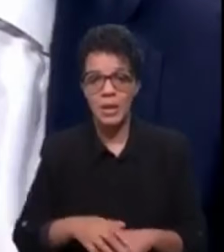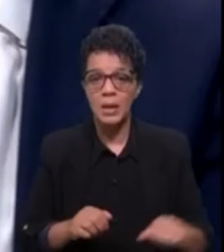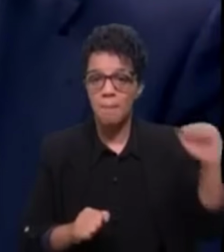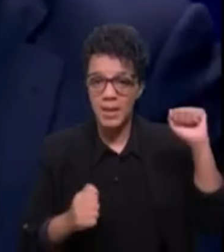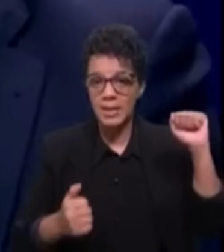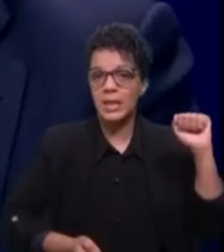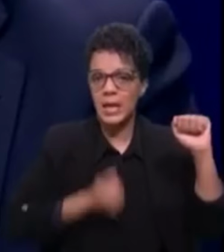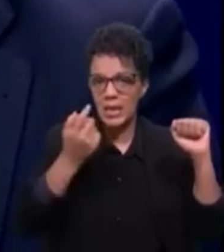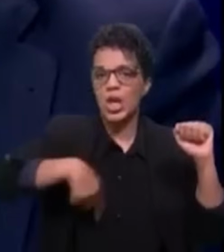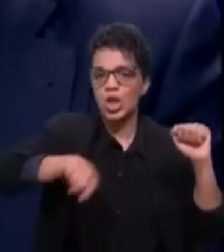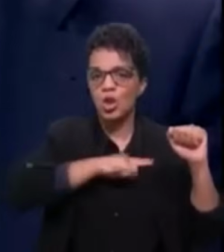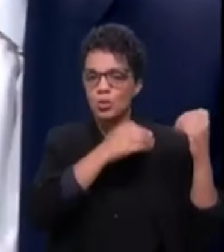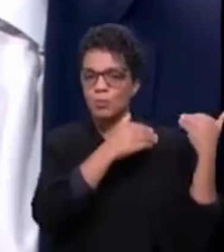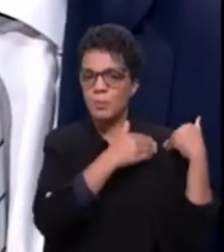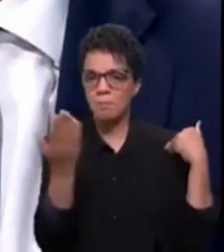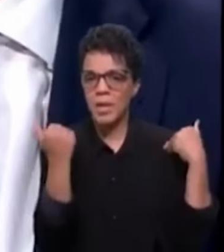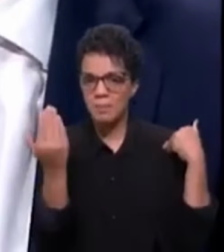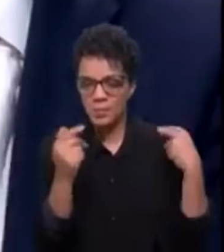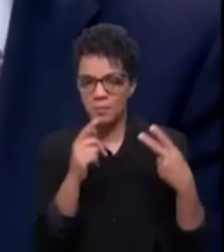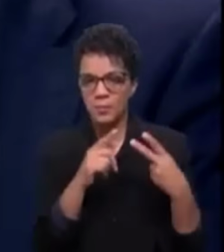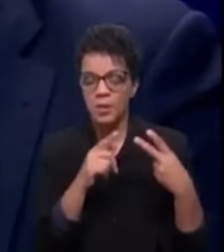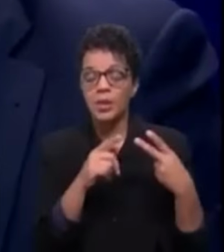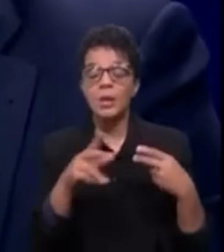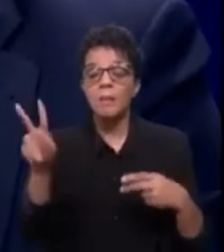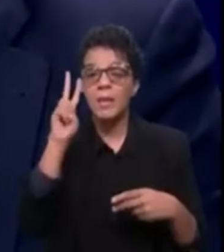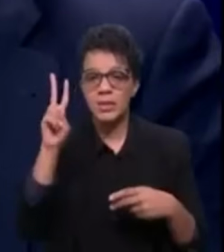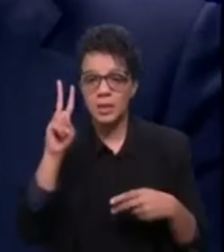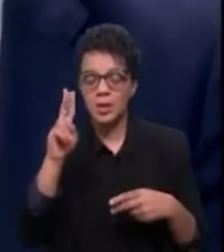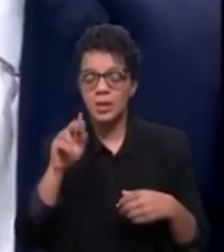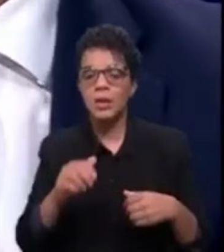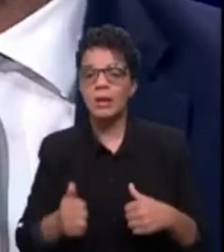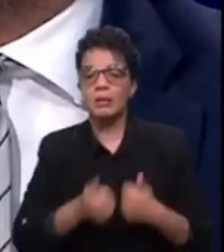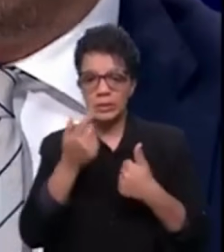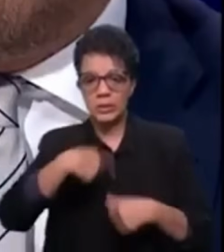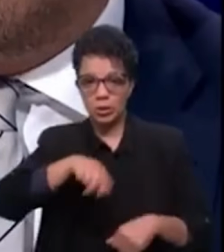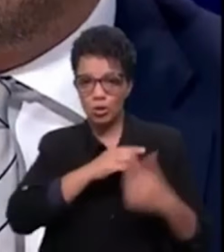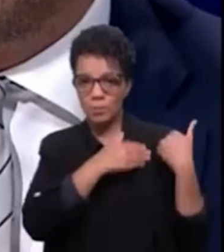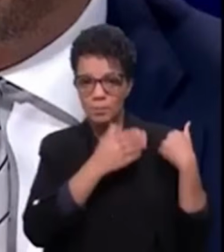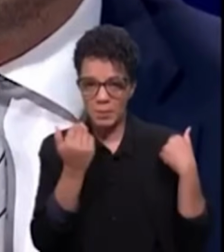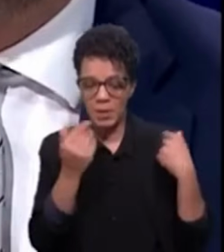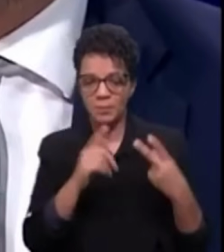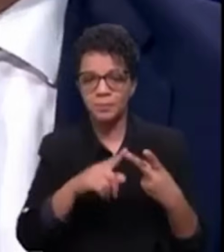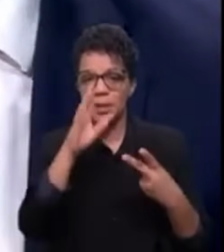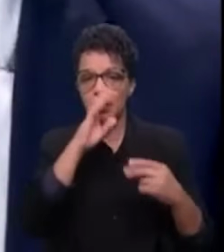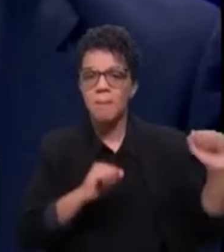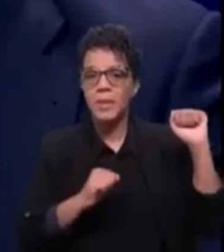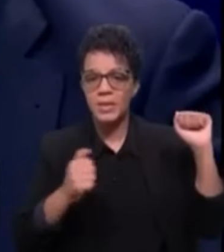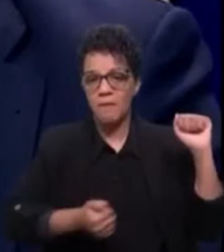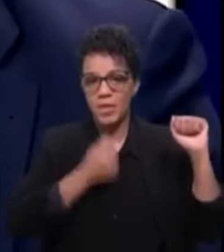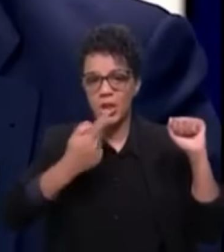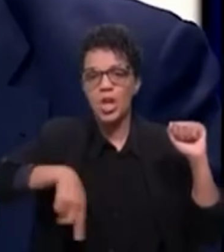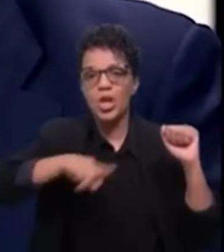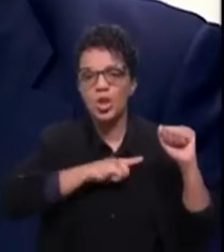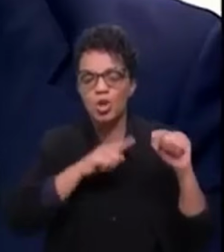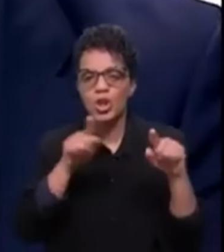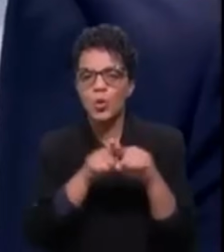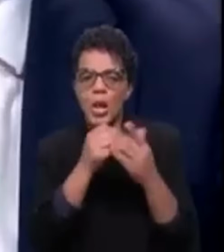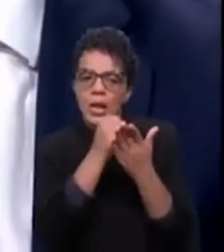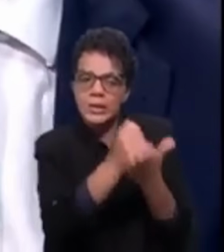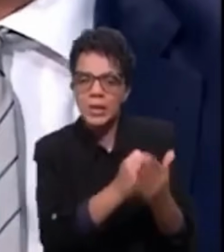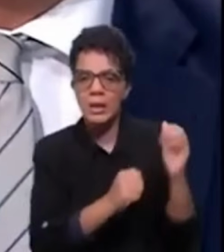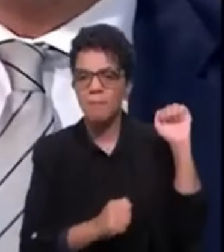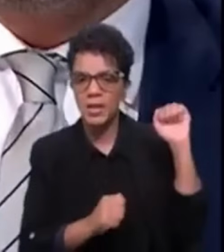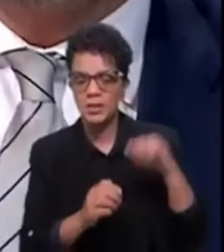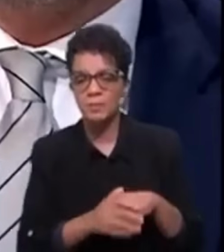vencer vamos ser irresponsáveis Se o se o PSD vencer vamos ser responsáveis se o PS vencer vamos para o col do PS